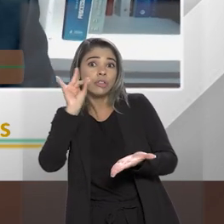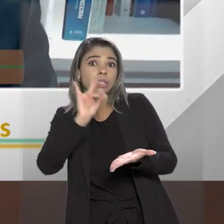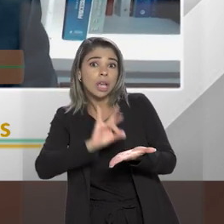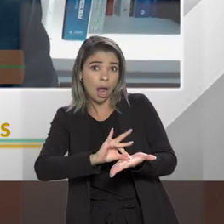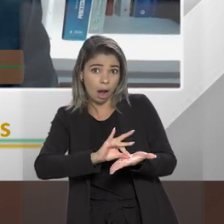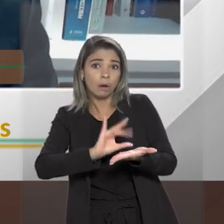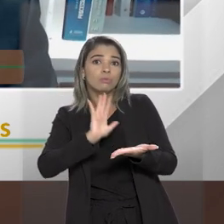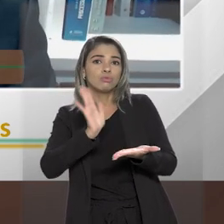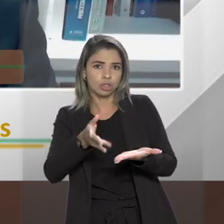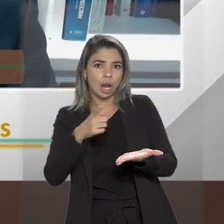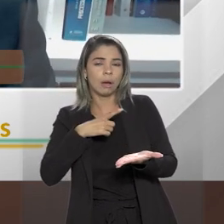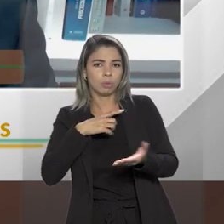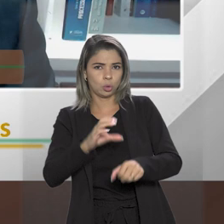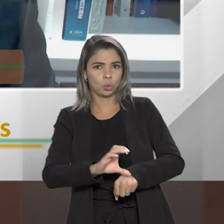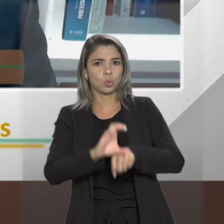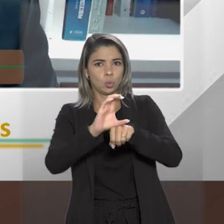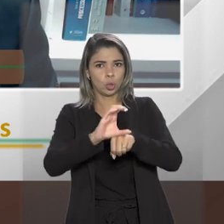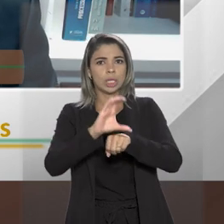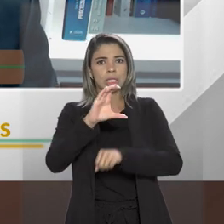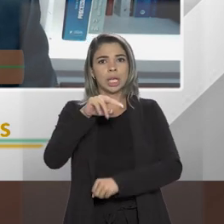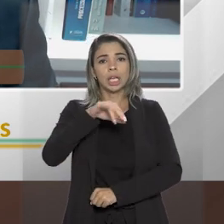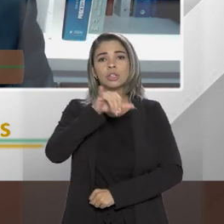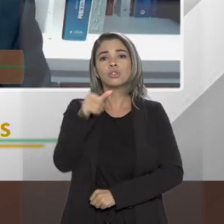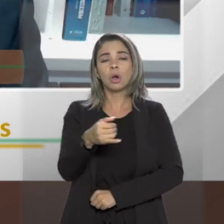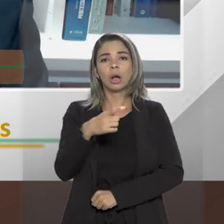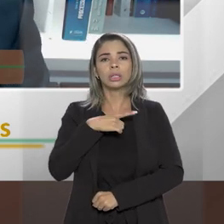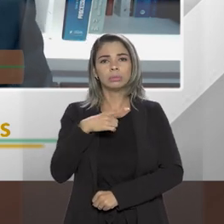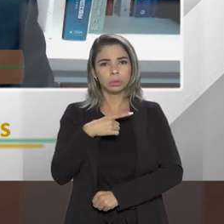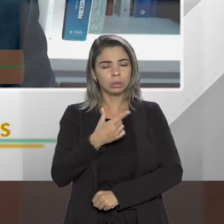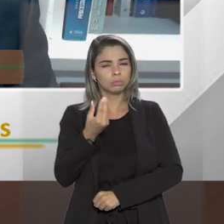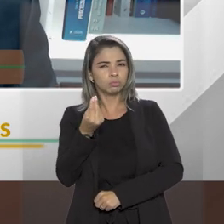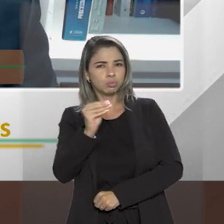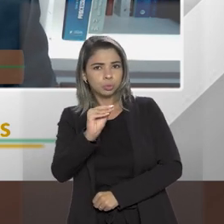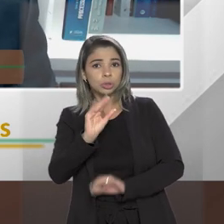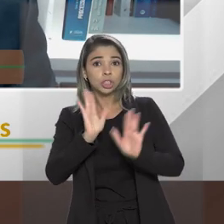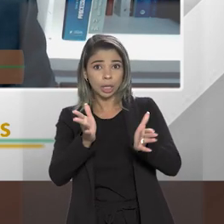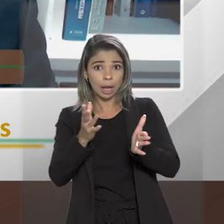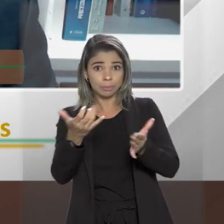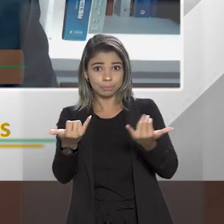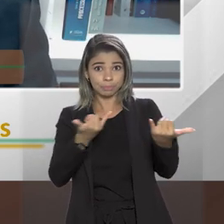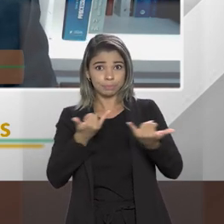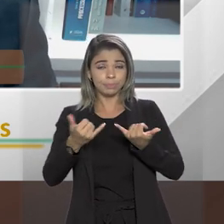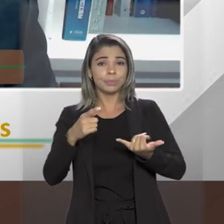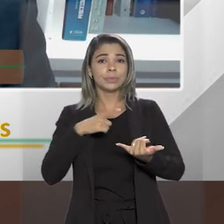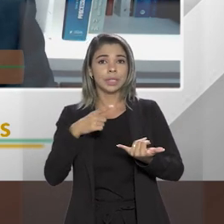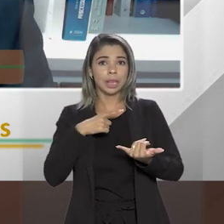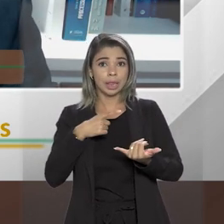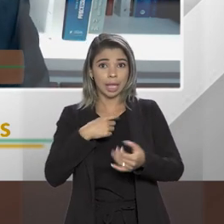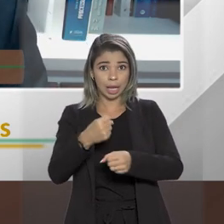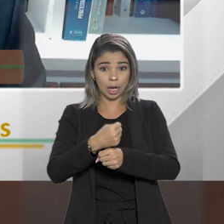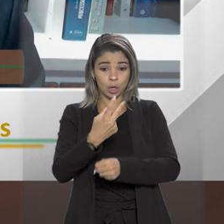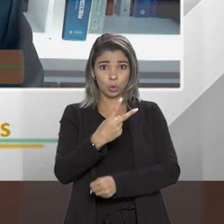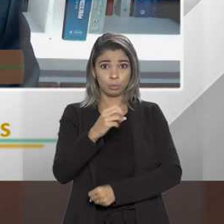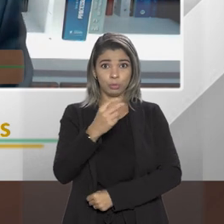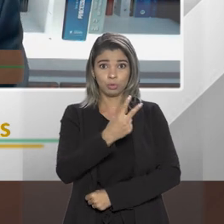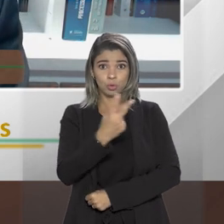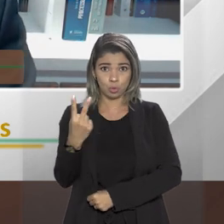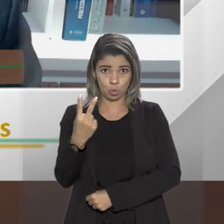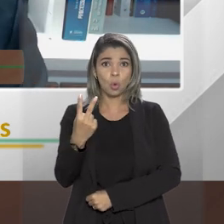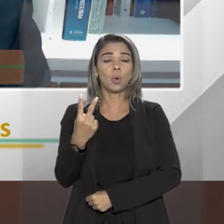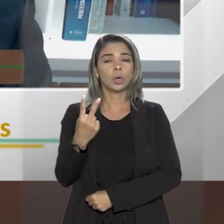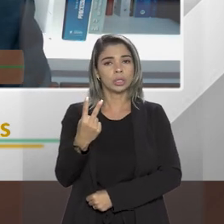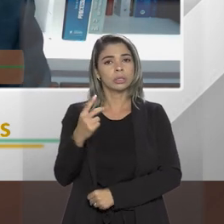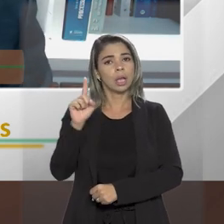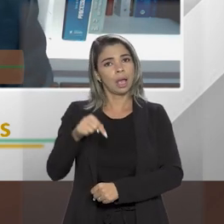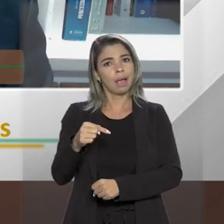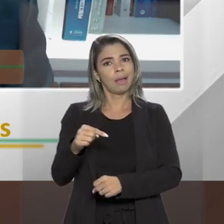divulgados pelo Conselho Nacional de Justiça no relatório Justiça em Números, né? O último dado é o de 2022, relativo ao ano de 2021, e a